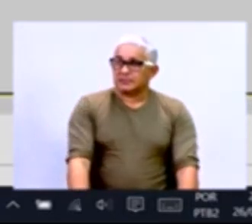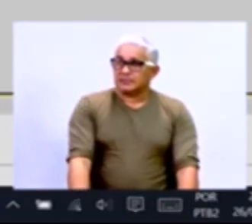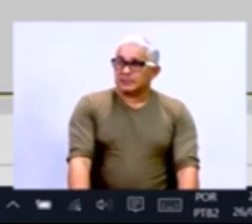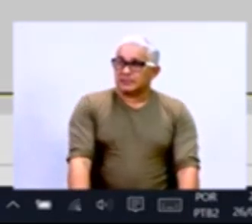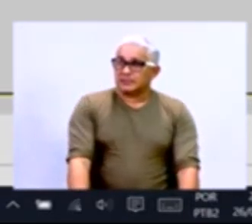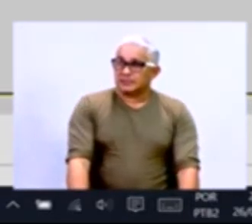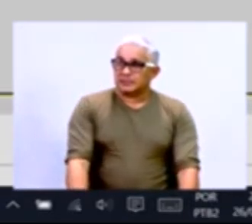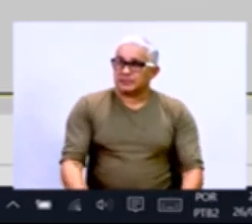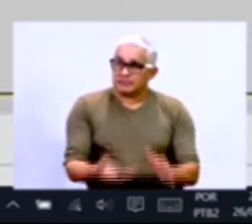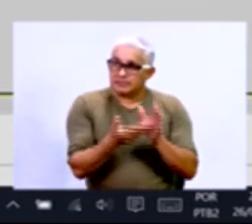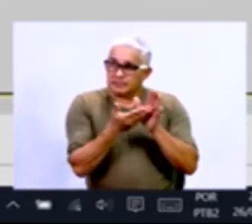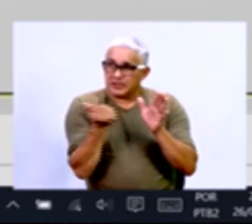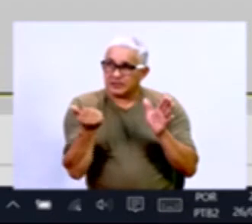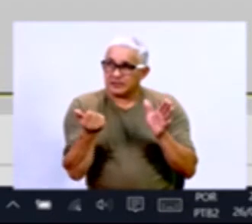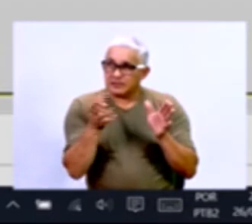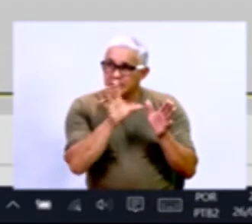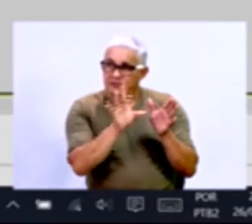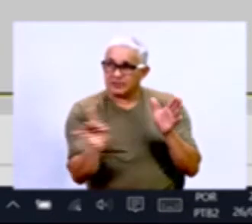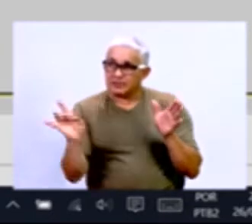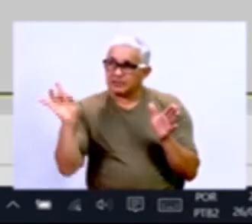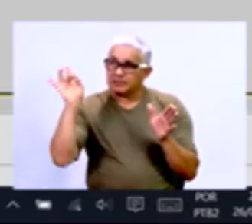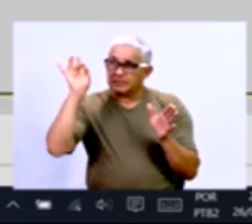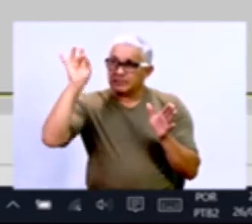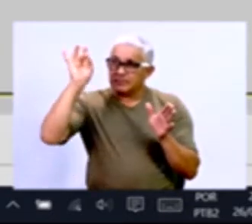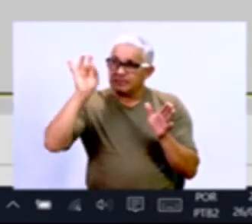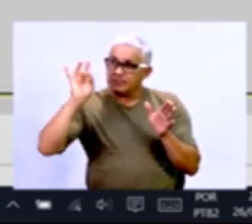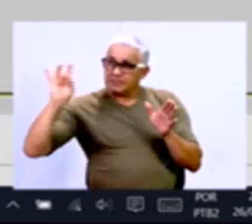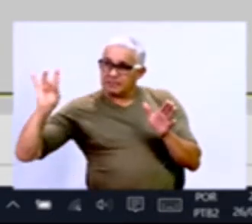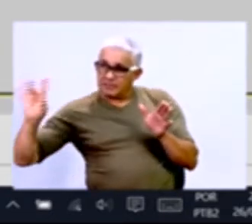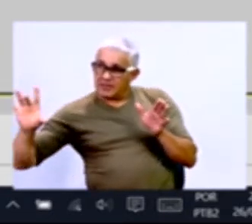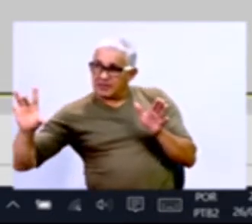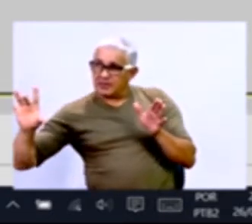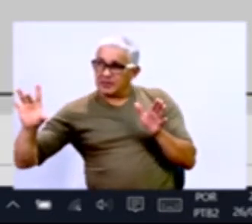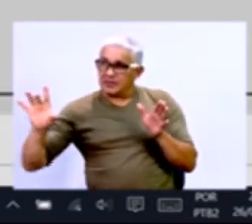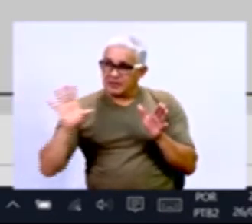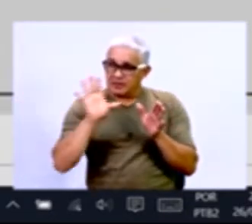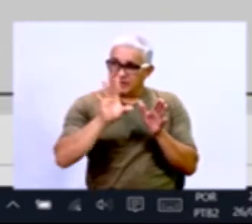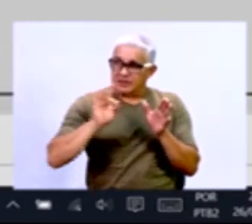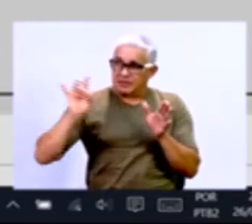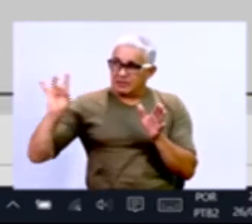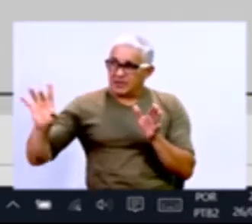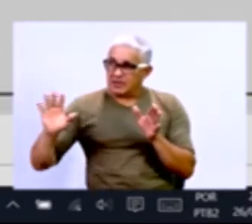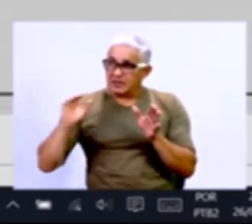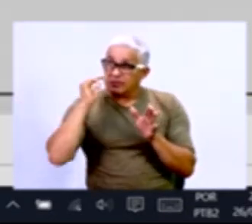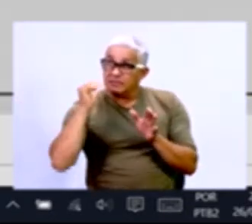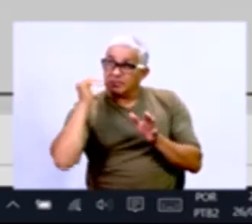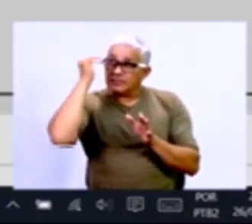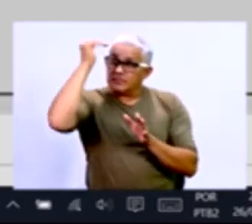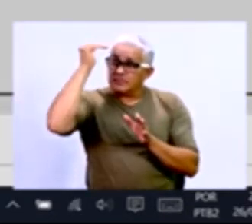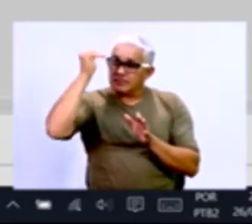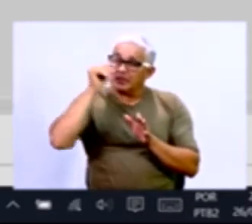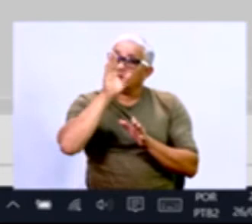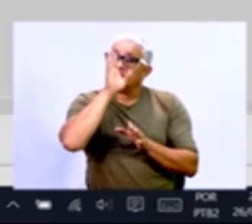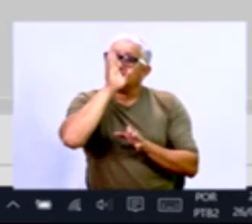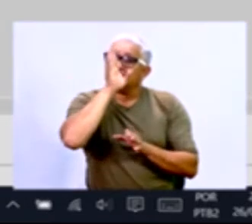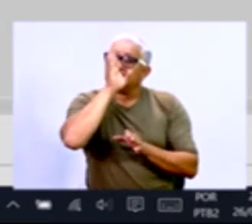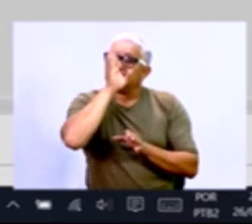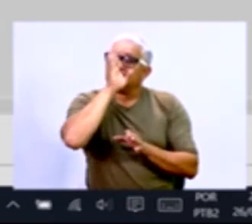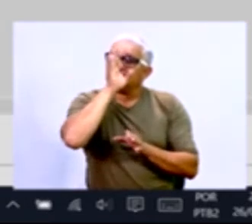Tirar ela daqui, vou colocar ela bem aqui, ó. E nesse pedacinho aqui em cima, eu vou